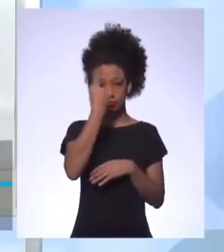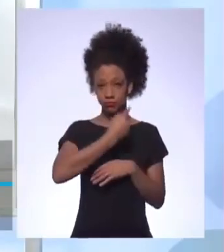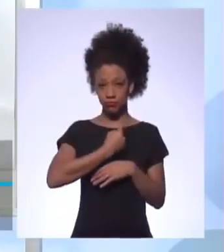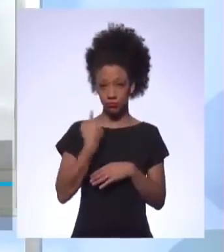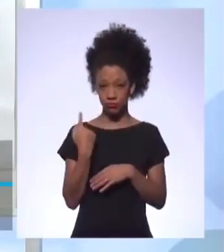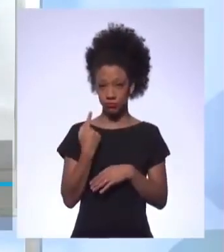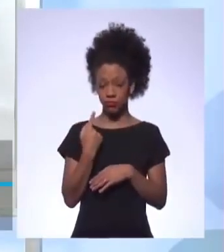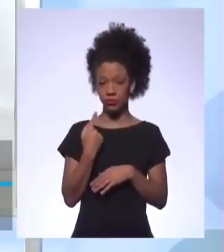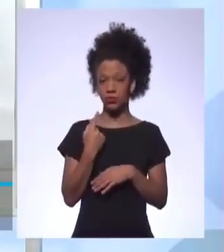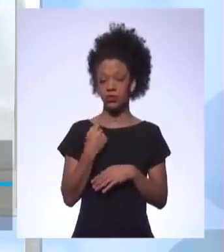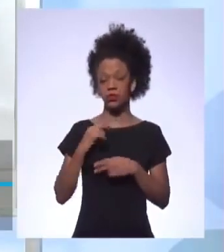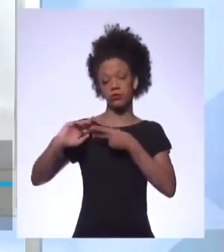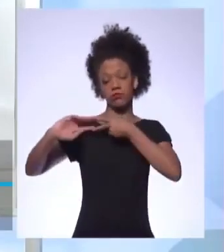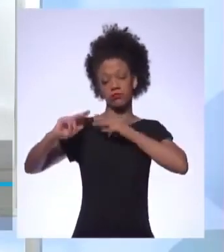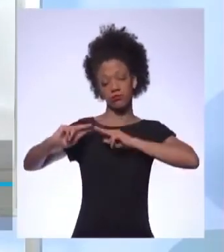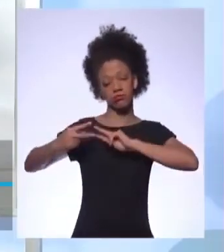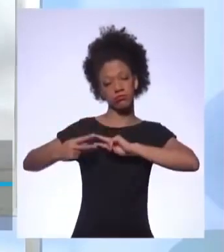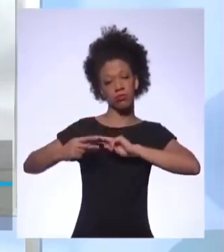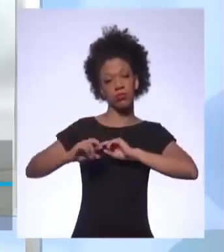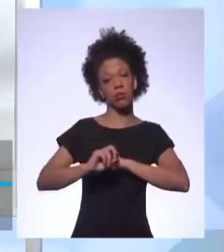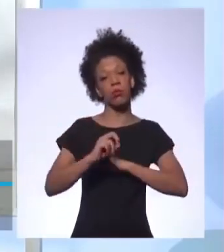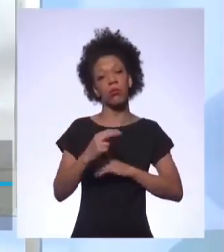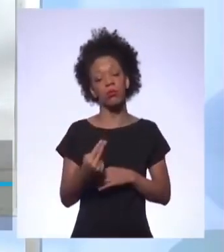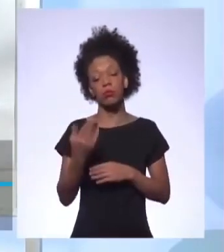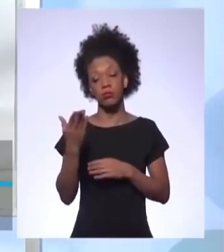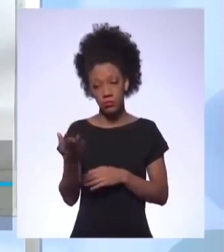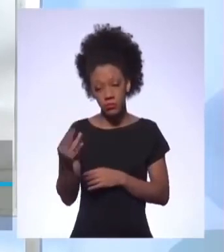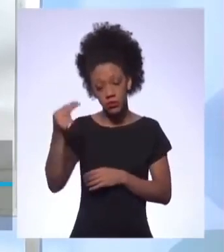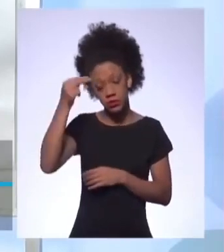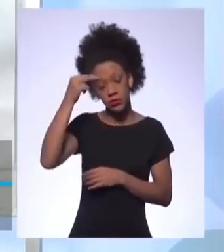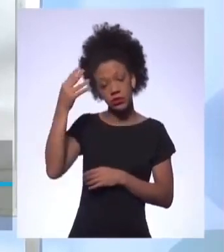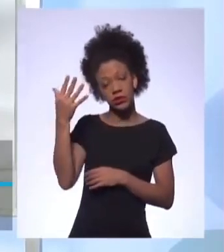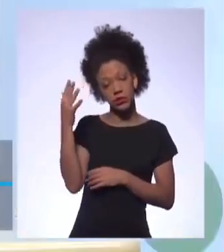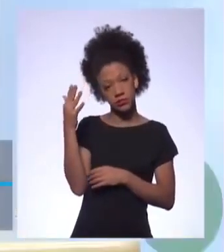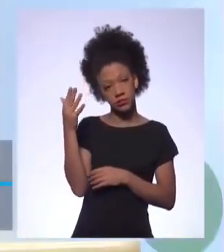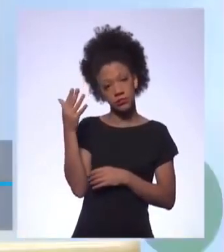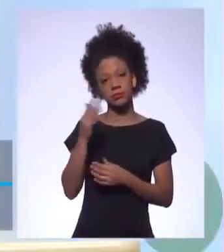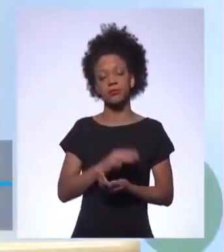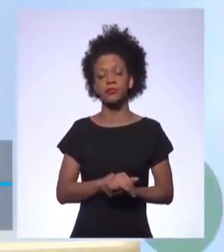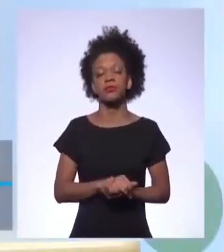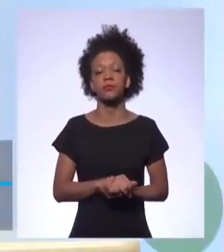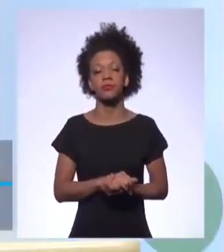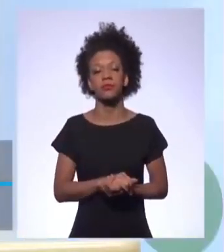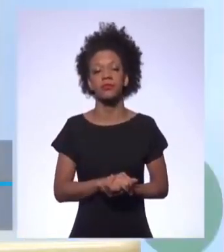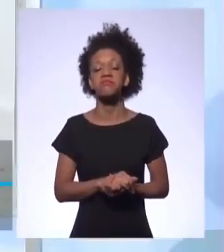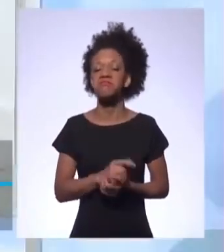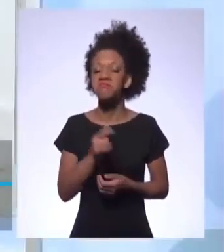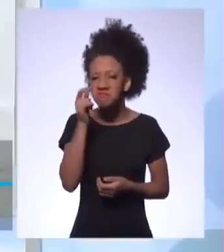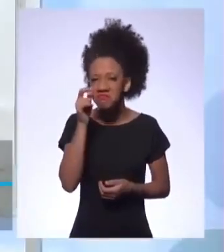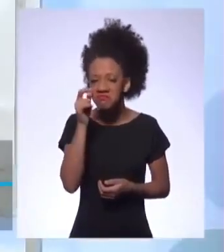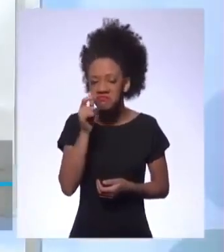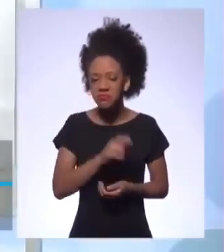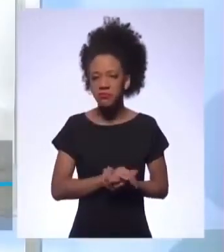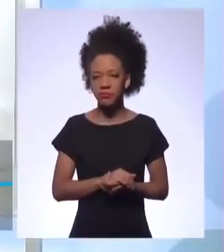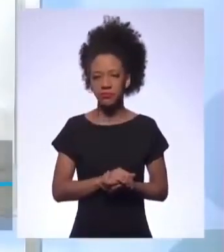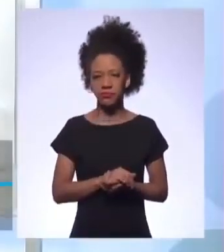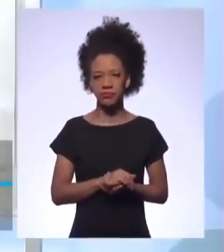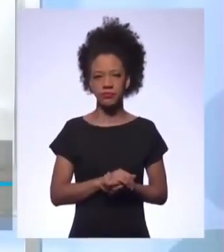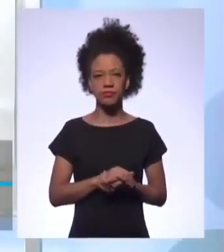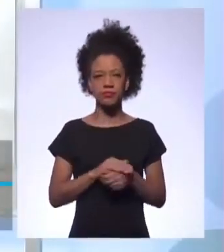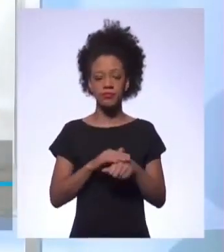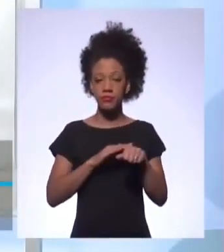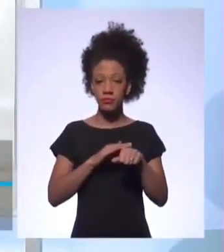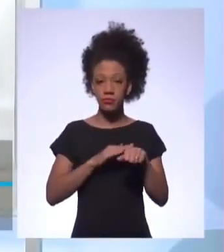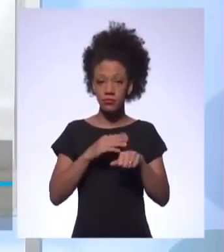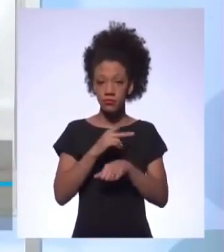personalidade genético ou se é esse neurônio espelho. Bem interessante isso. Então, conversando com o